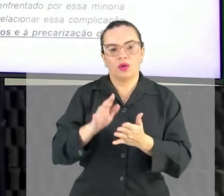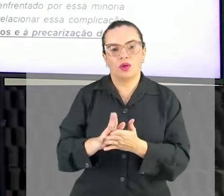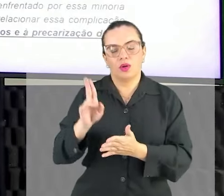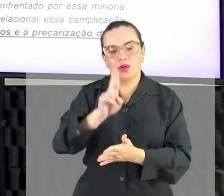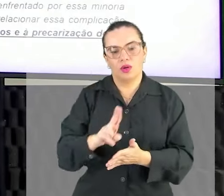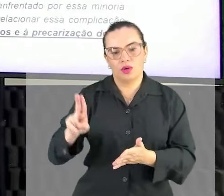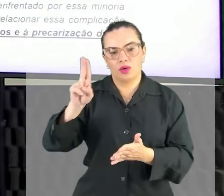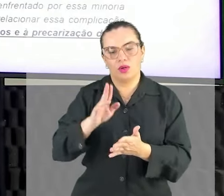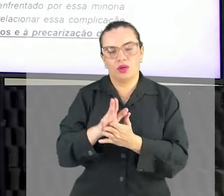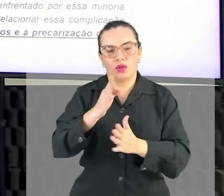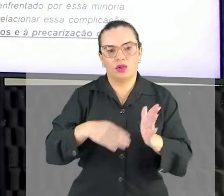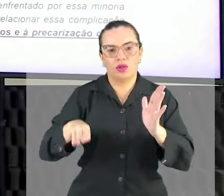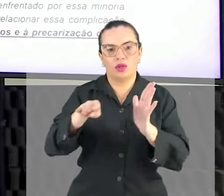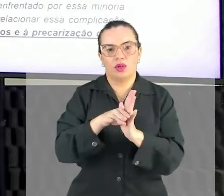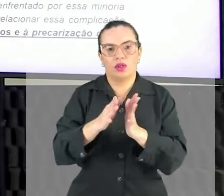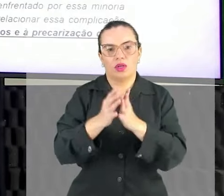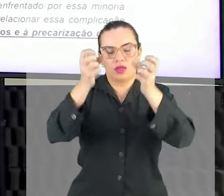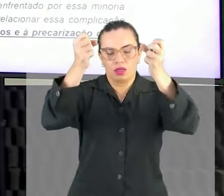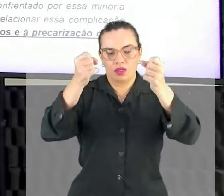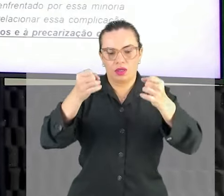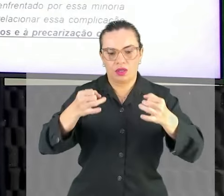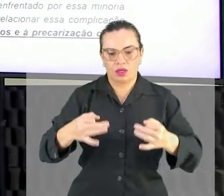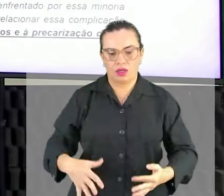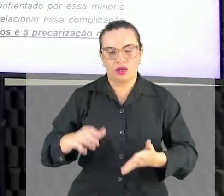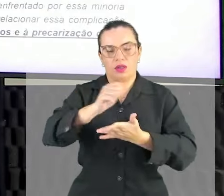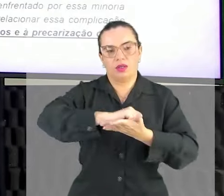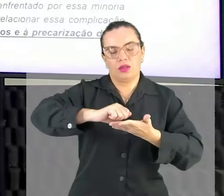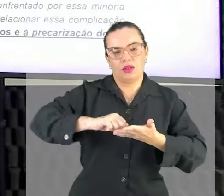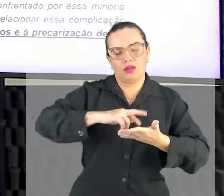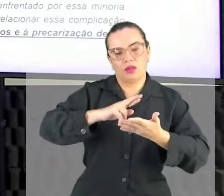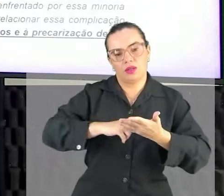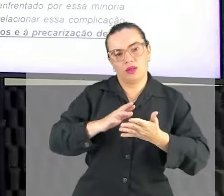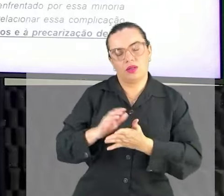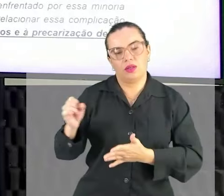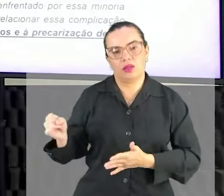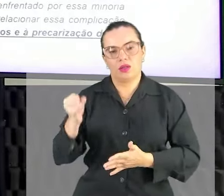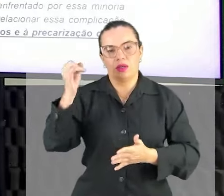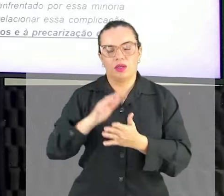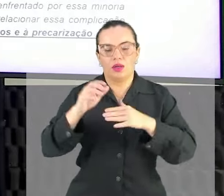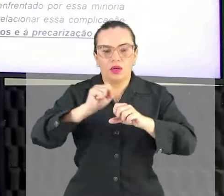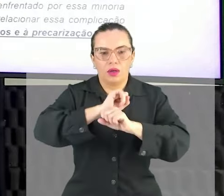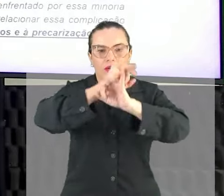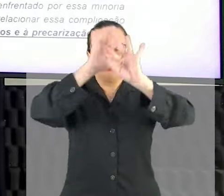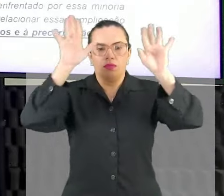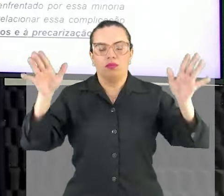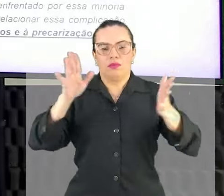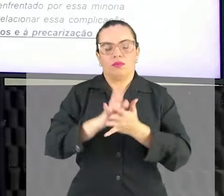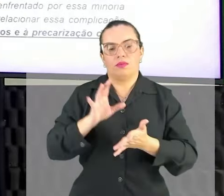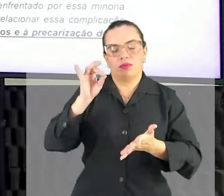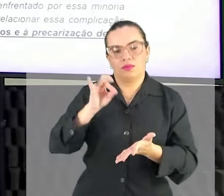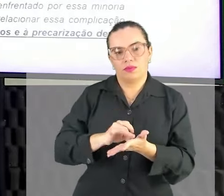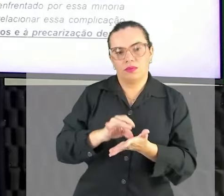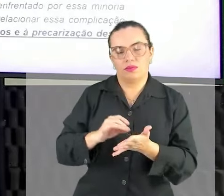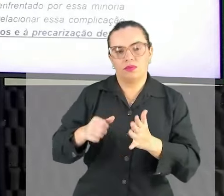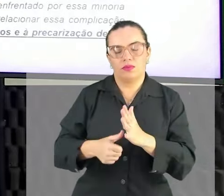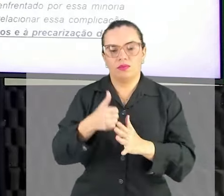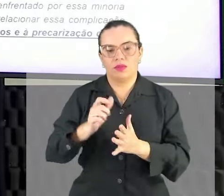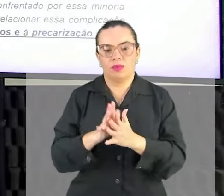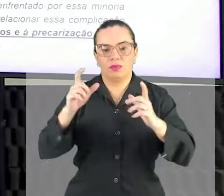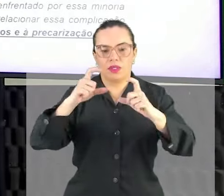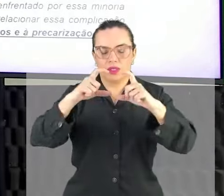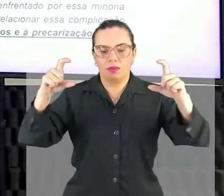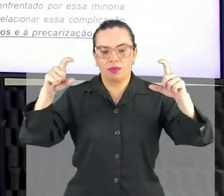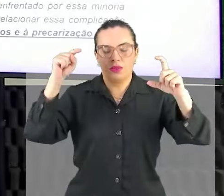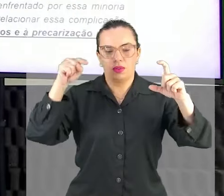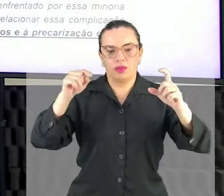até ele chegar ao que ele deseja dizer. É importante que eu esclareça para vocês o fato de que a minha primeira